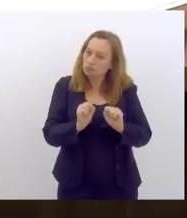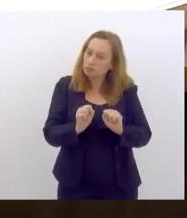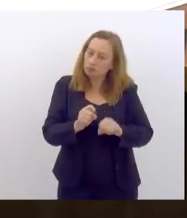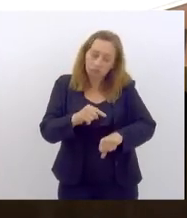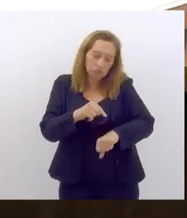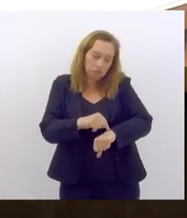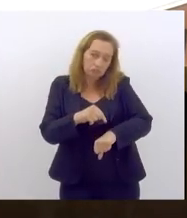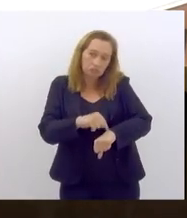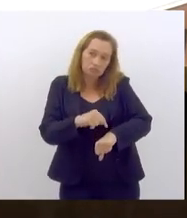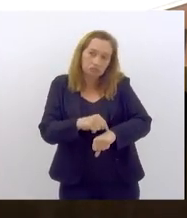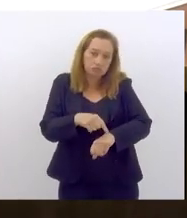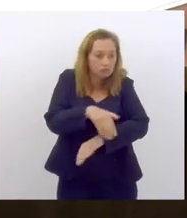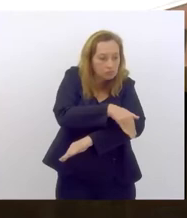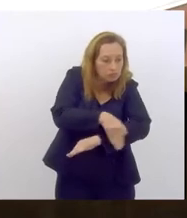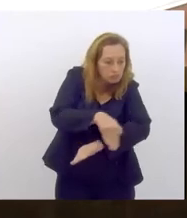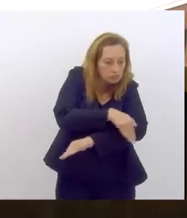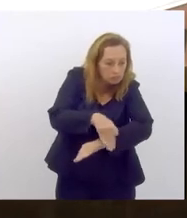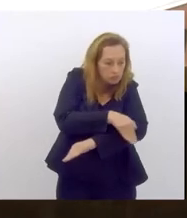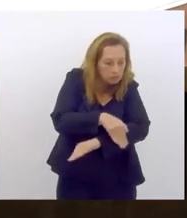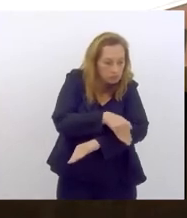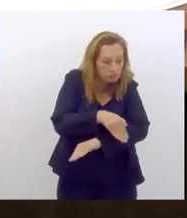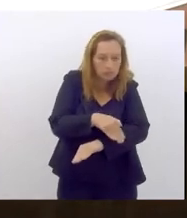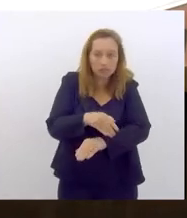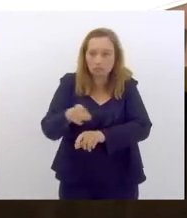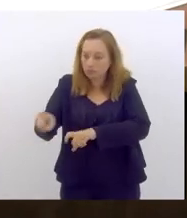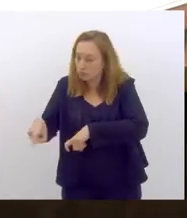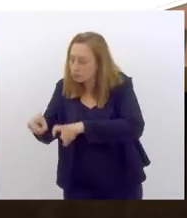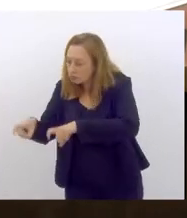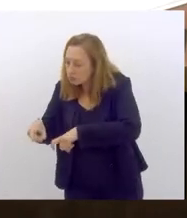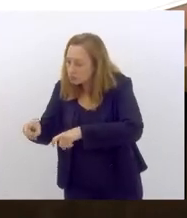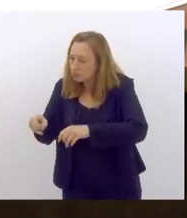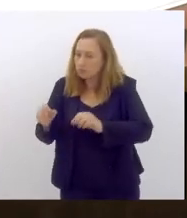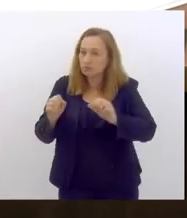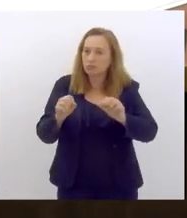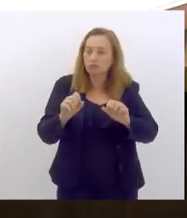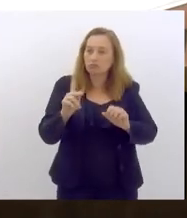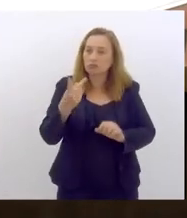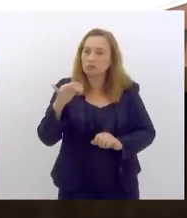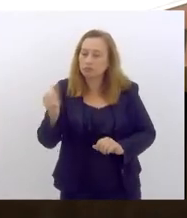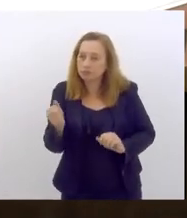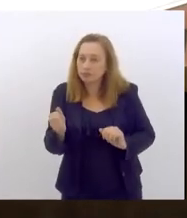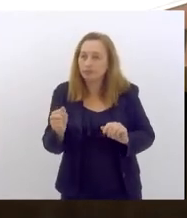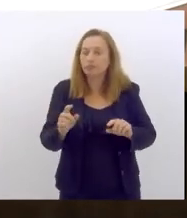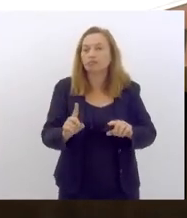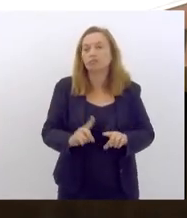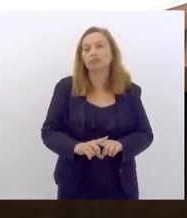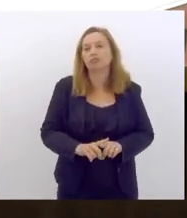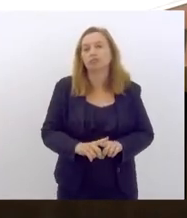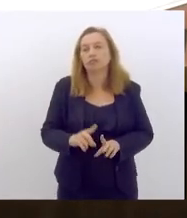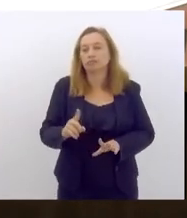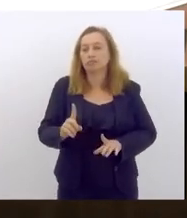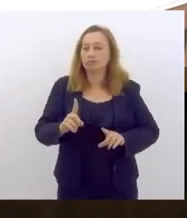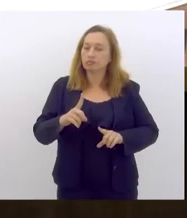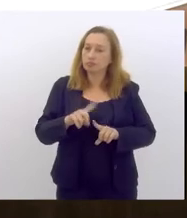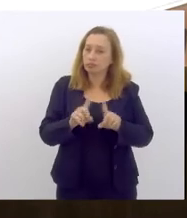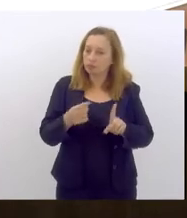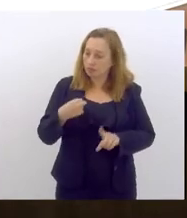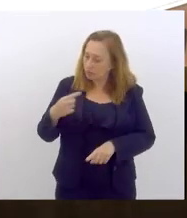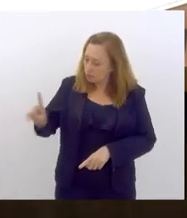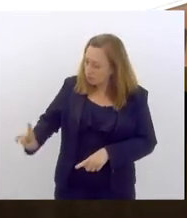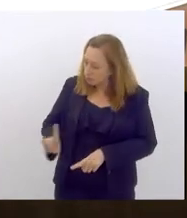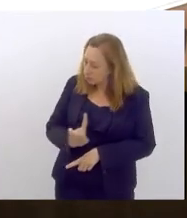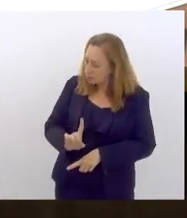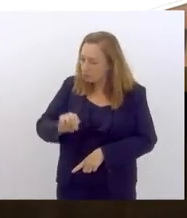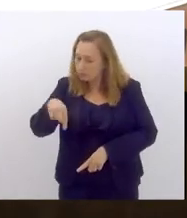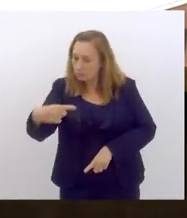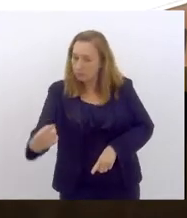momento nas ruas, no interior do estado, fazendo campanha. No entanto, eu estou aqui presente, assim como outros deputados,